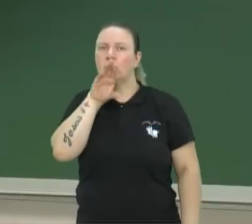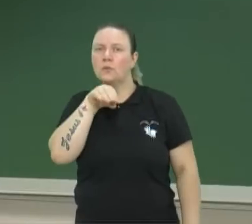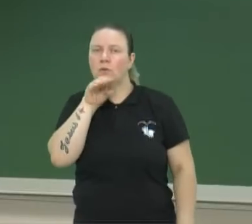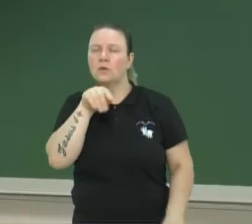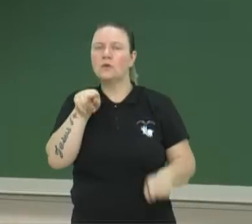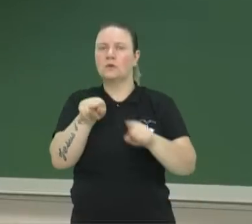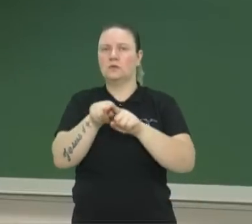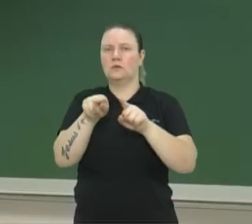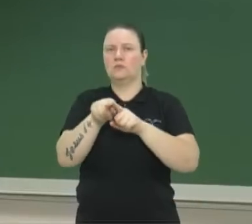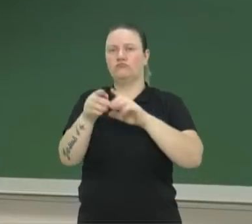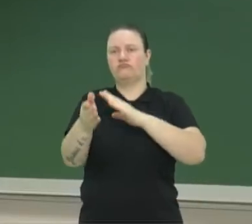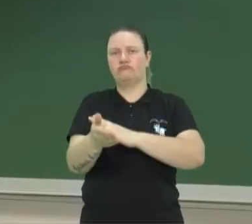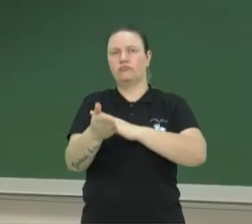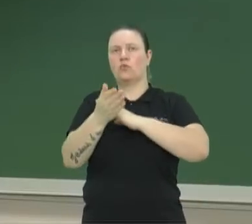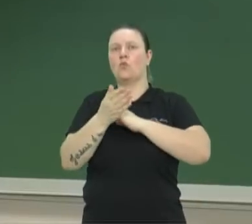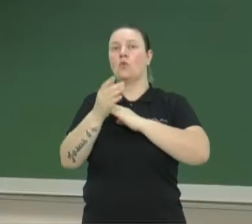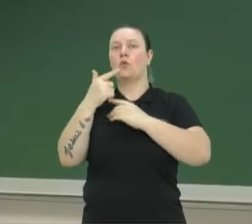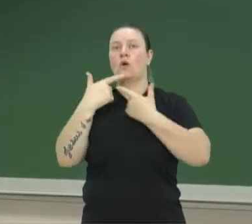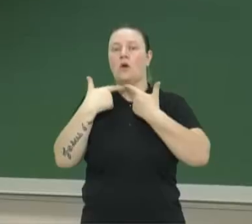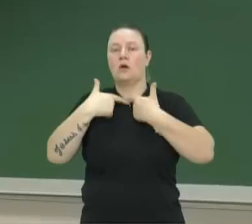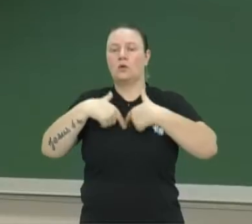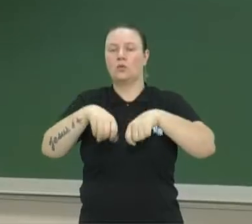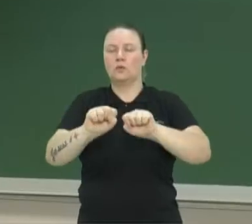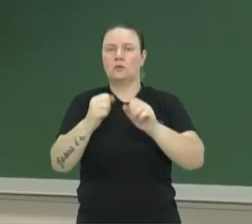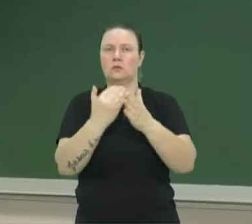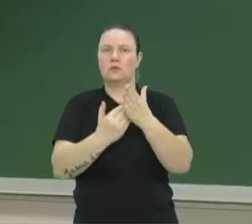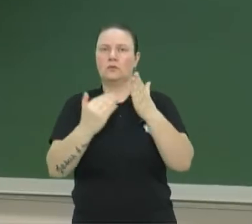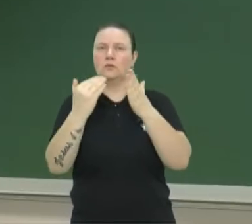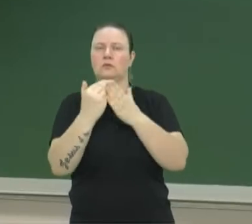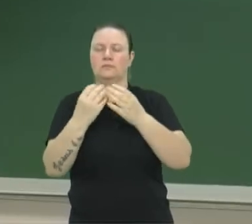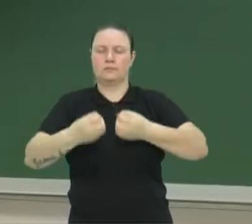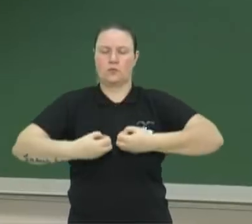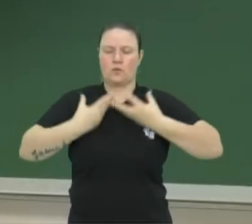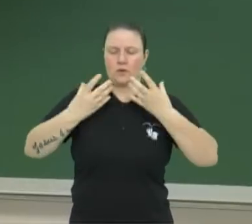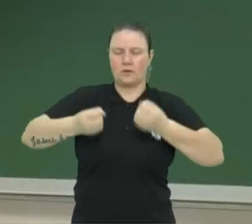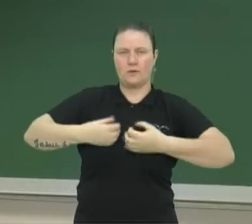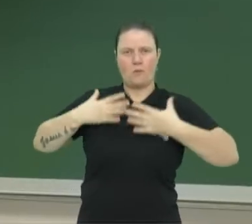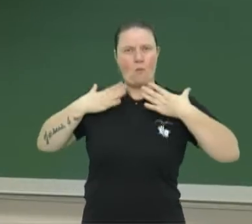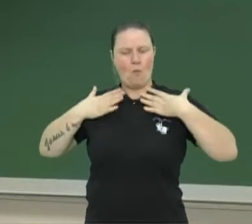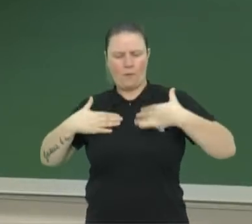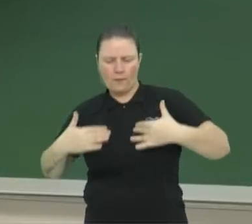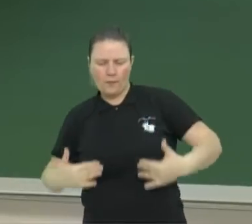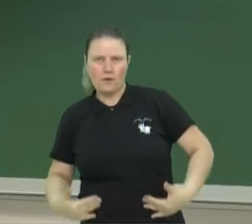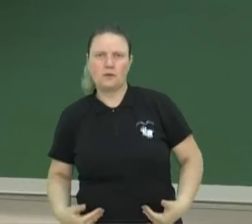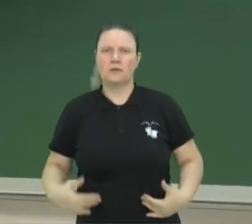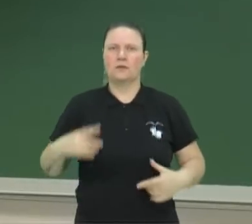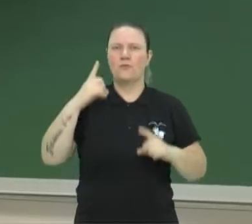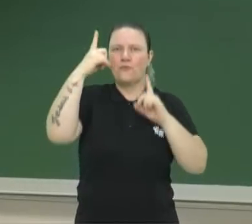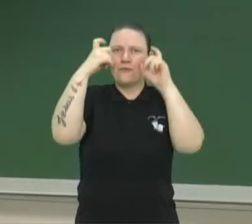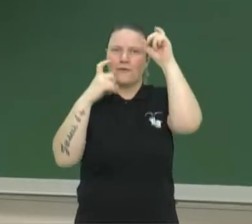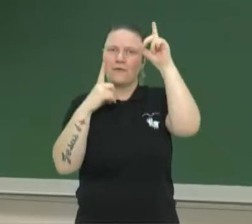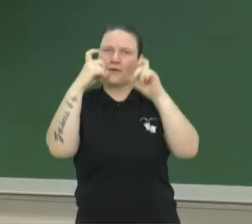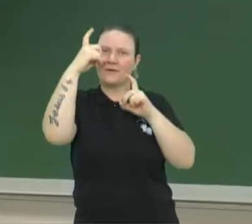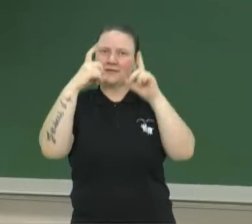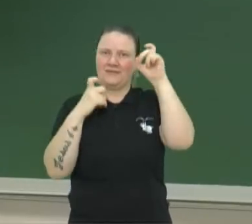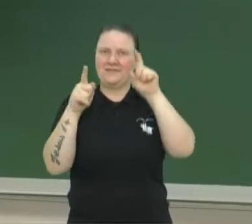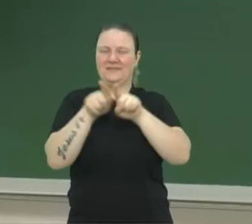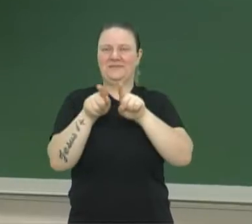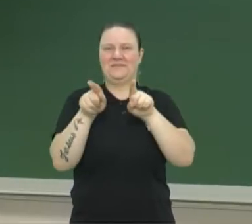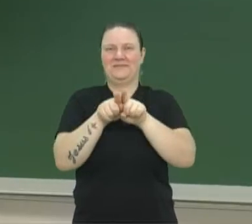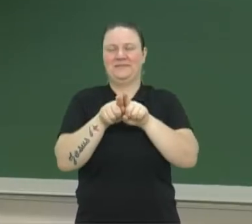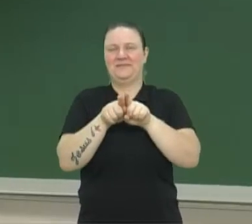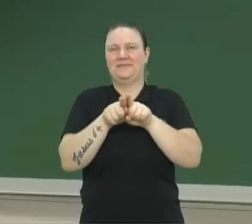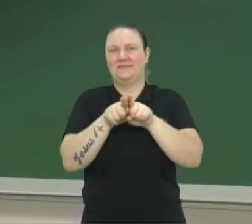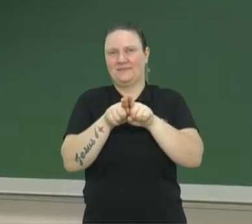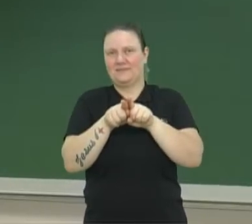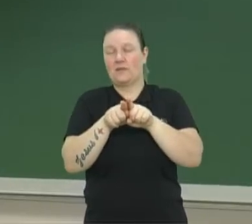com recursos extralinguísticos, como expressões corporais e expressões faciais, certo?